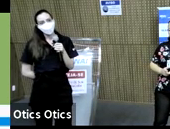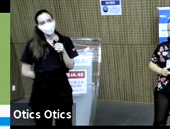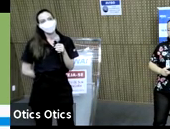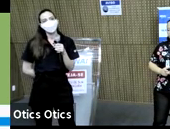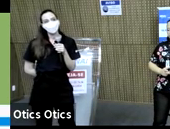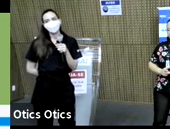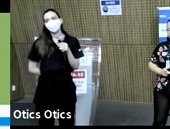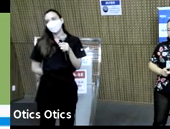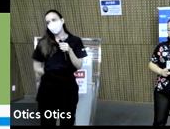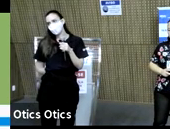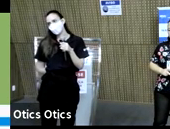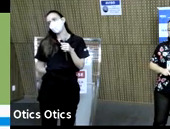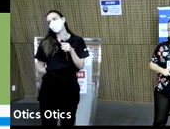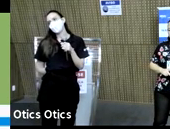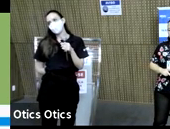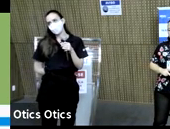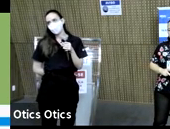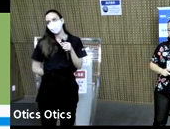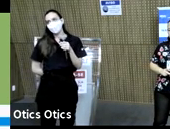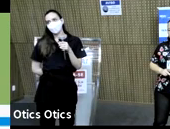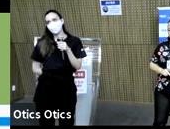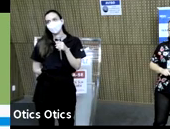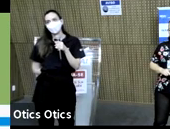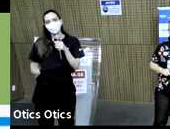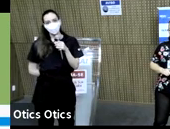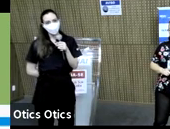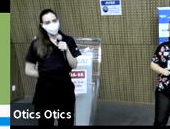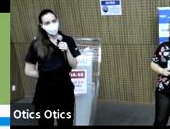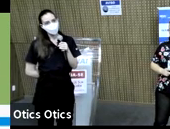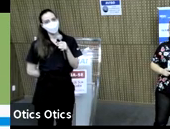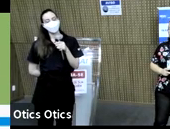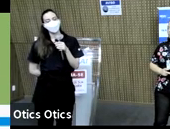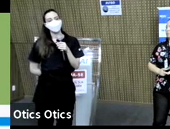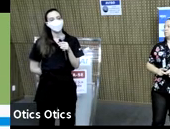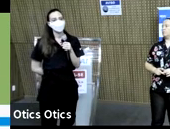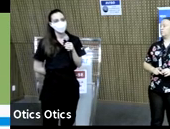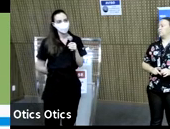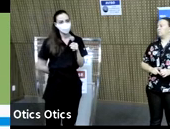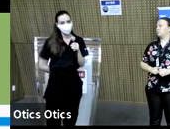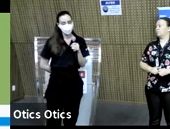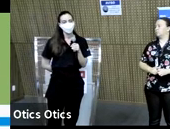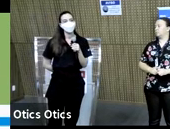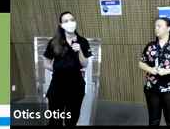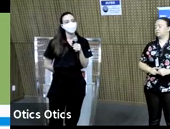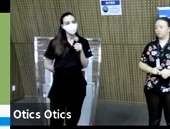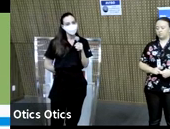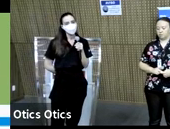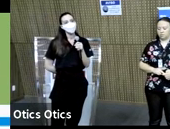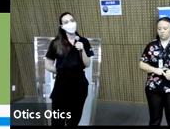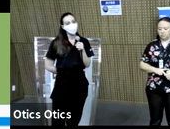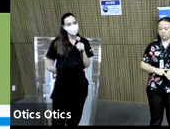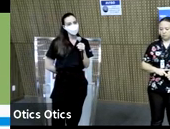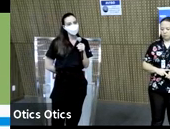estávamos registrando o SIGTAP do citopatológico. Então, a gente tem na nossa unidade rotina de coleta de preventivo uma